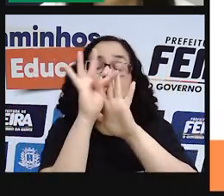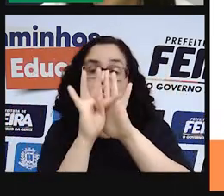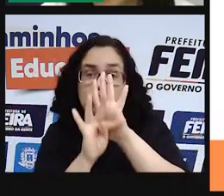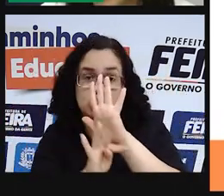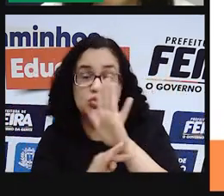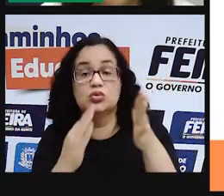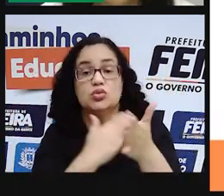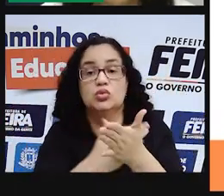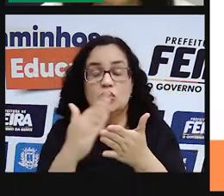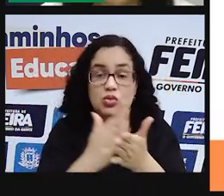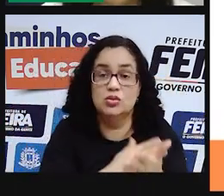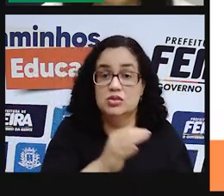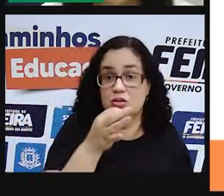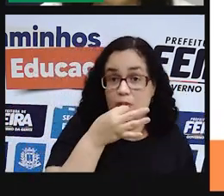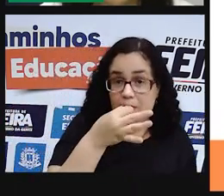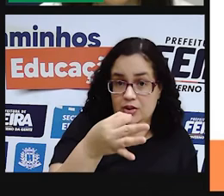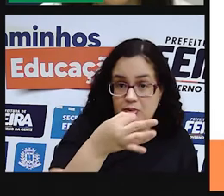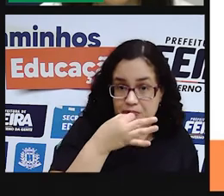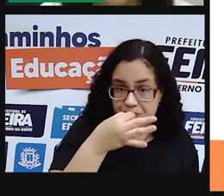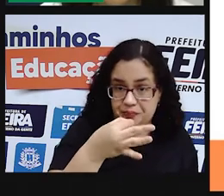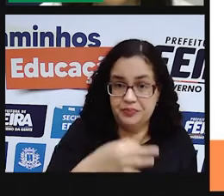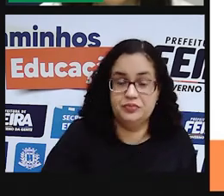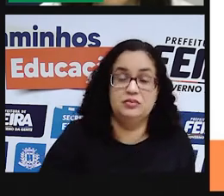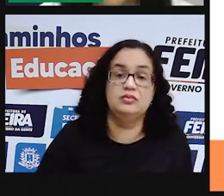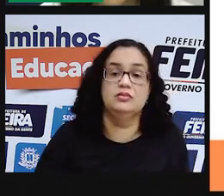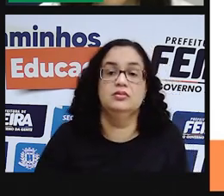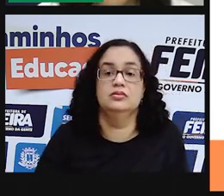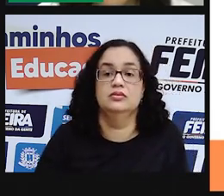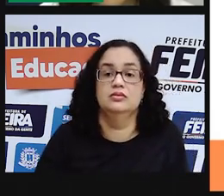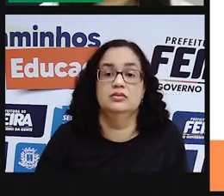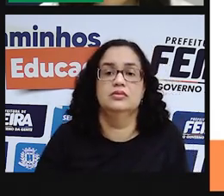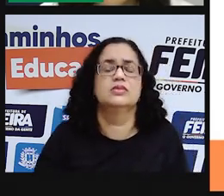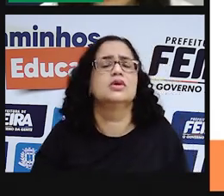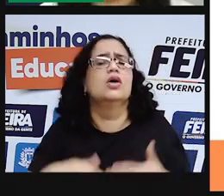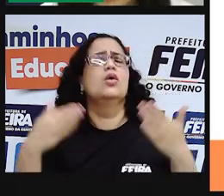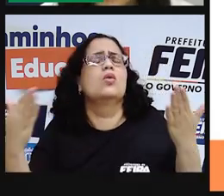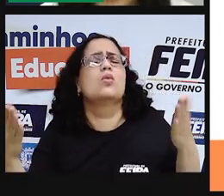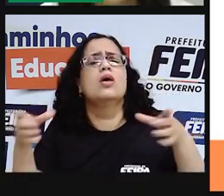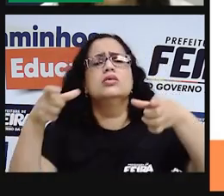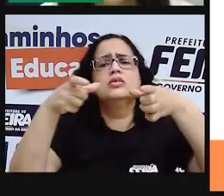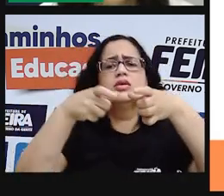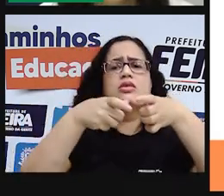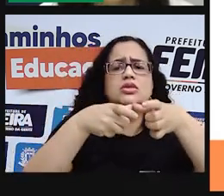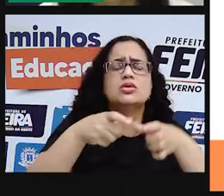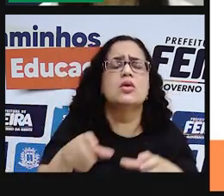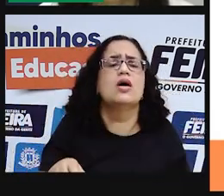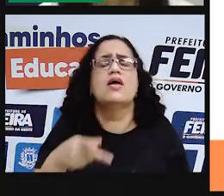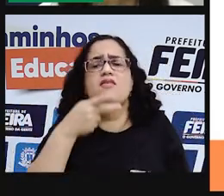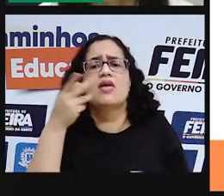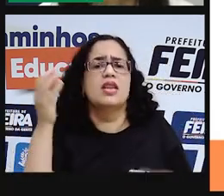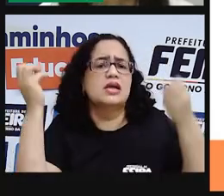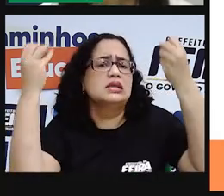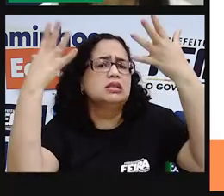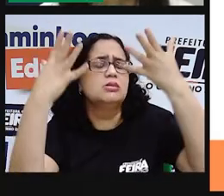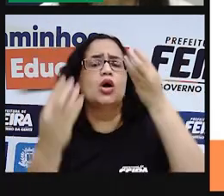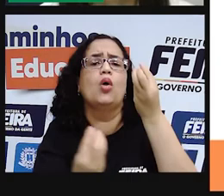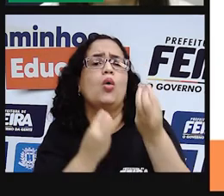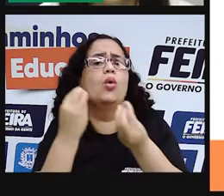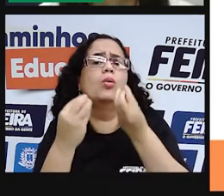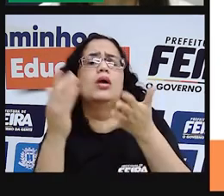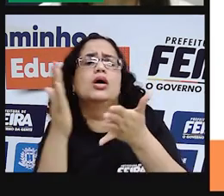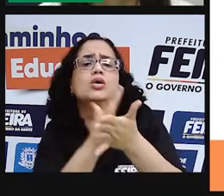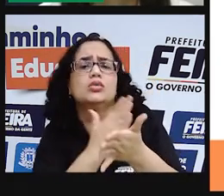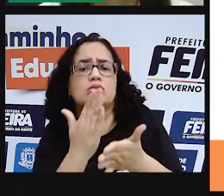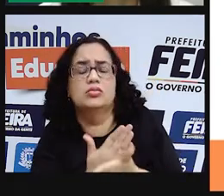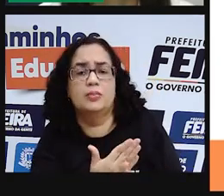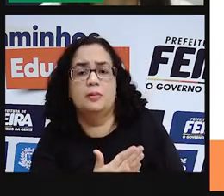algumas informações. Então vamos lá. Em qual trecho o autor apresenta a obra?